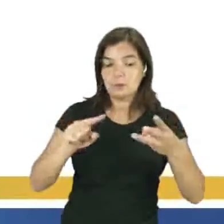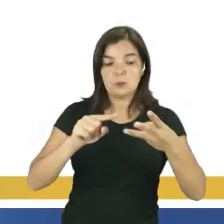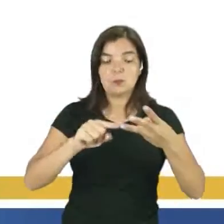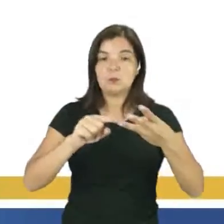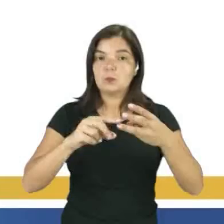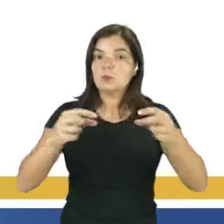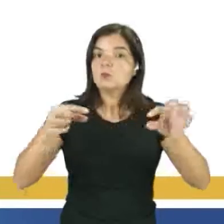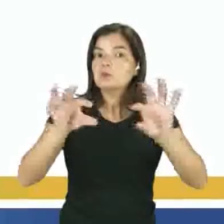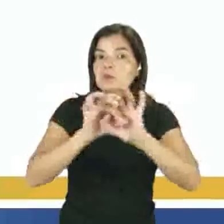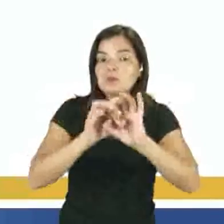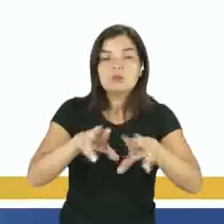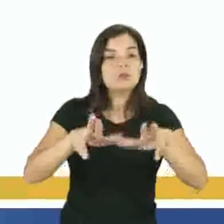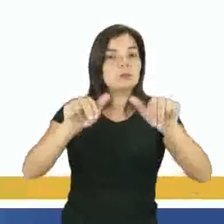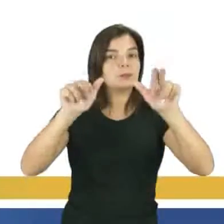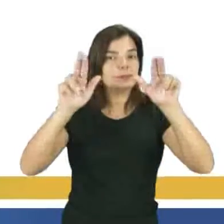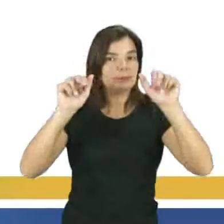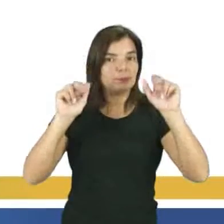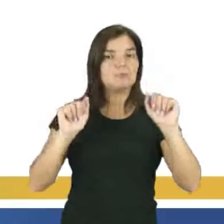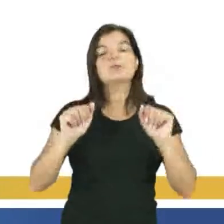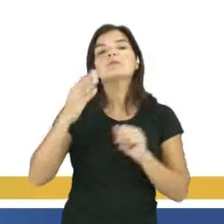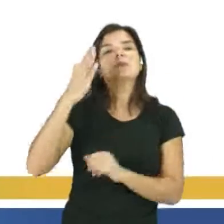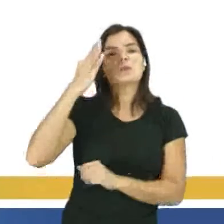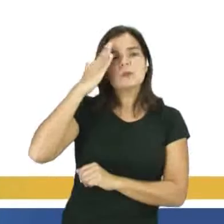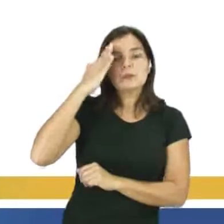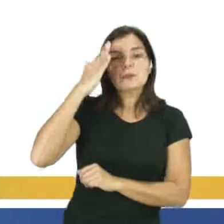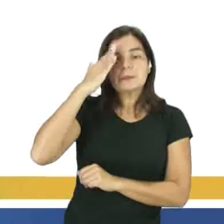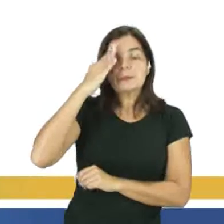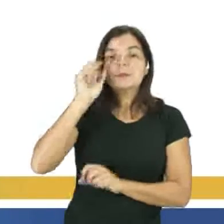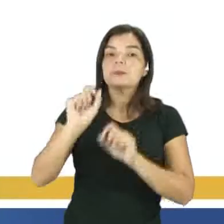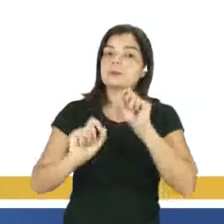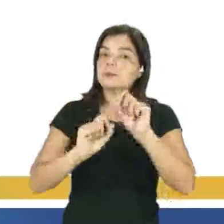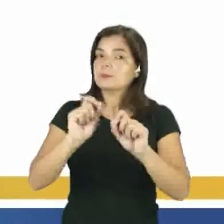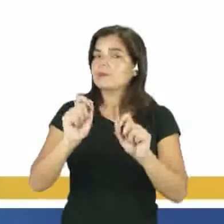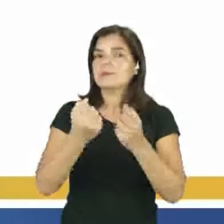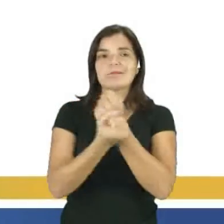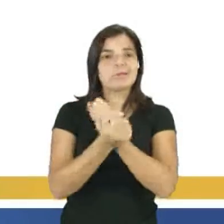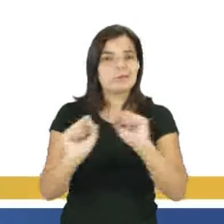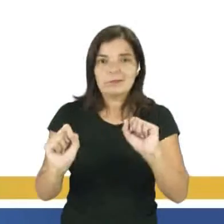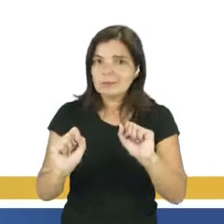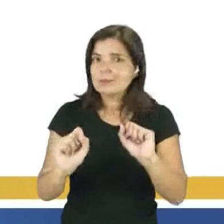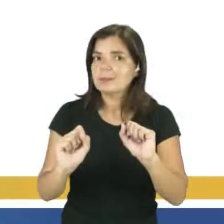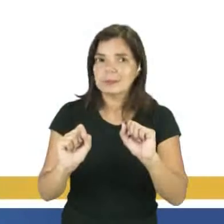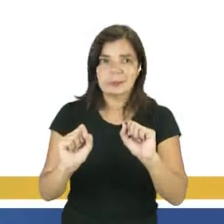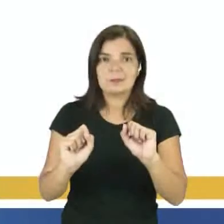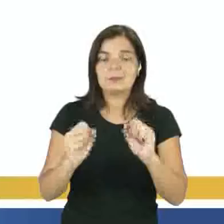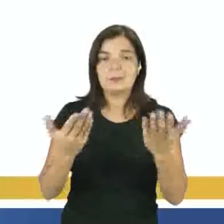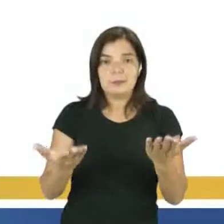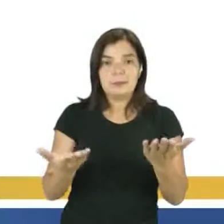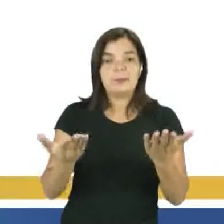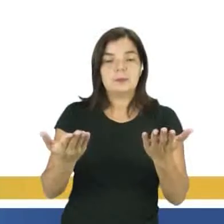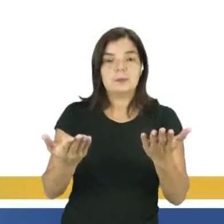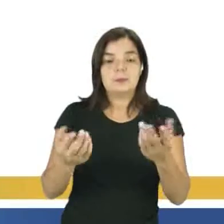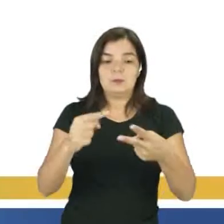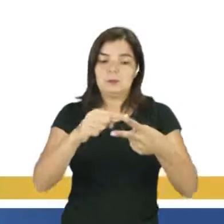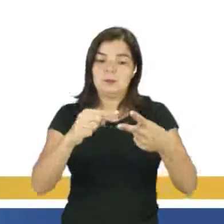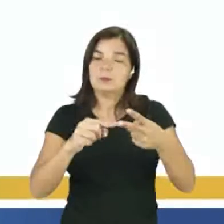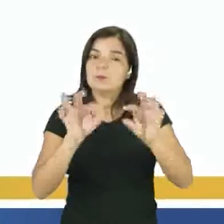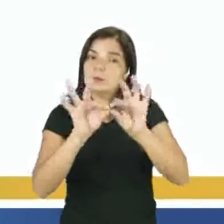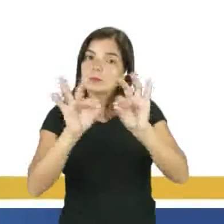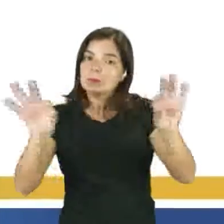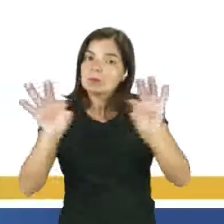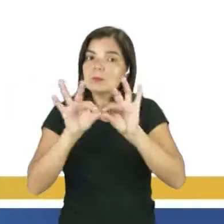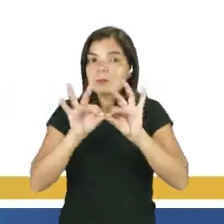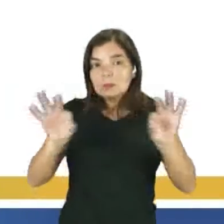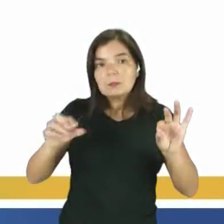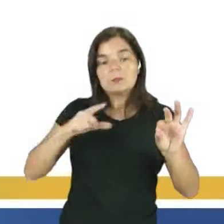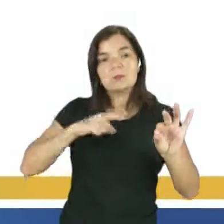cruzarem nunca. Você consegue intuitivamente entender que é impossível, né, duas retas